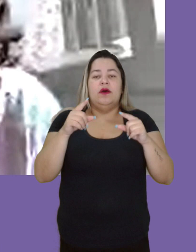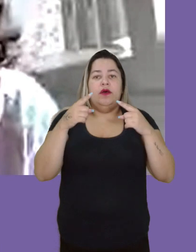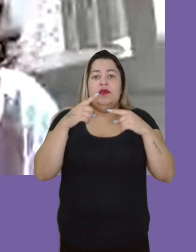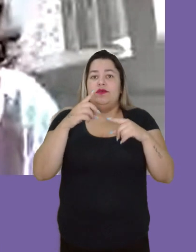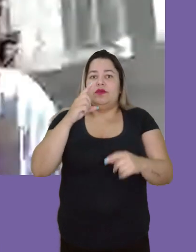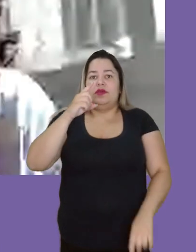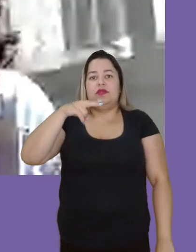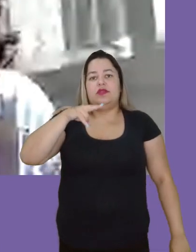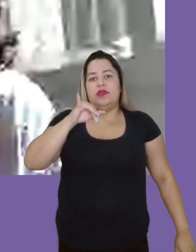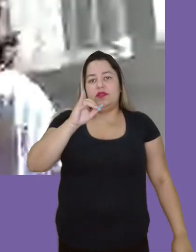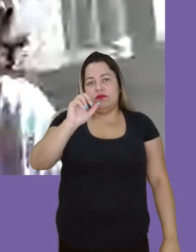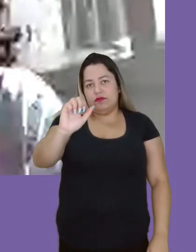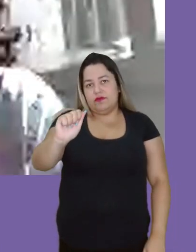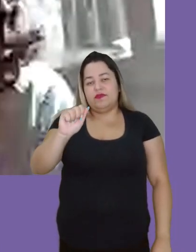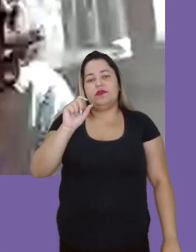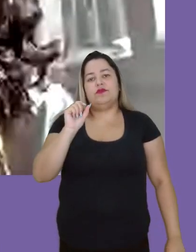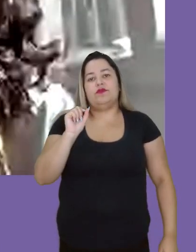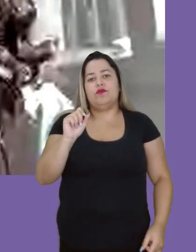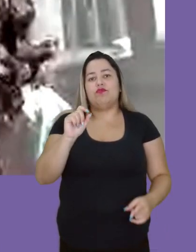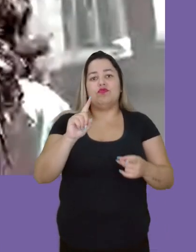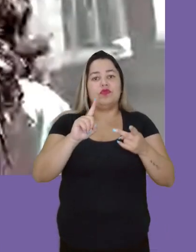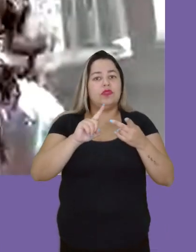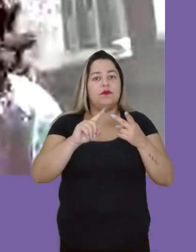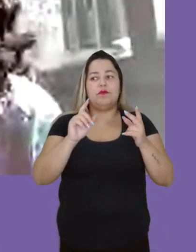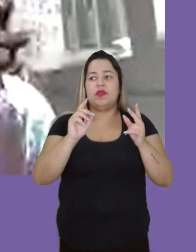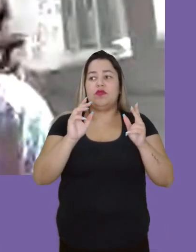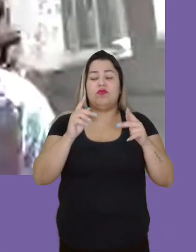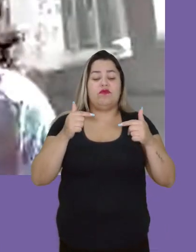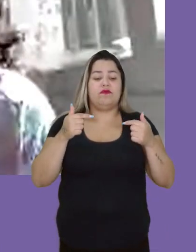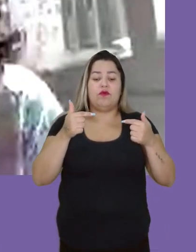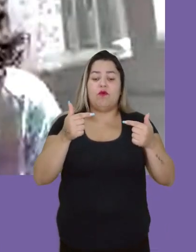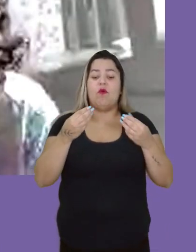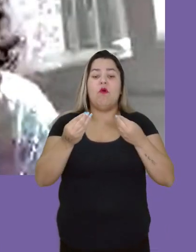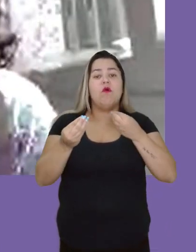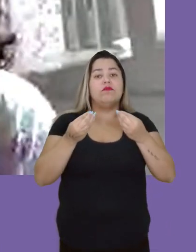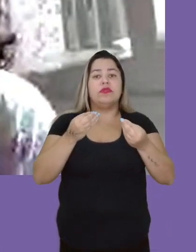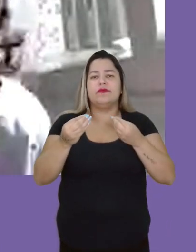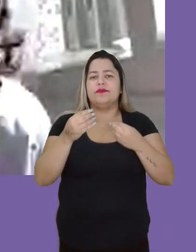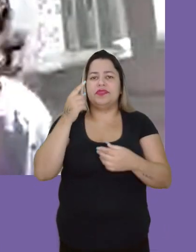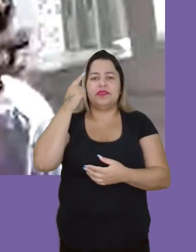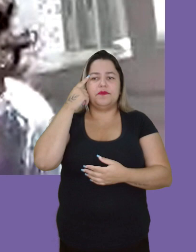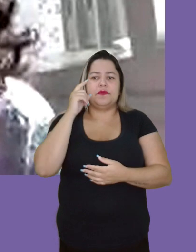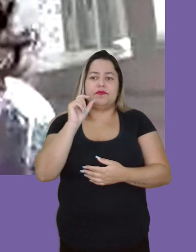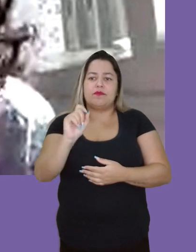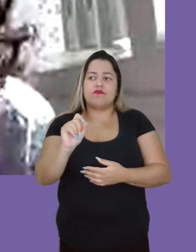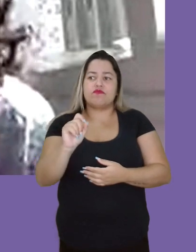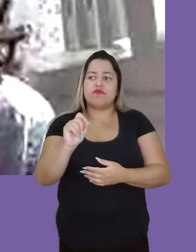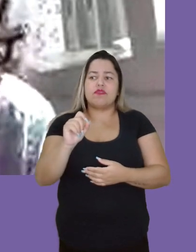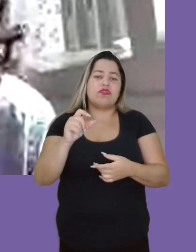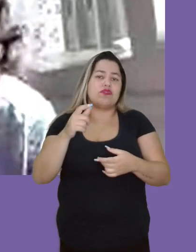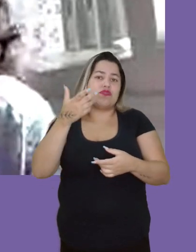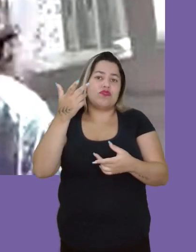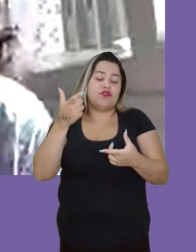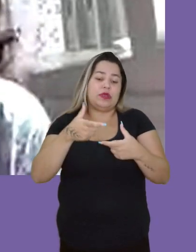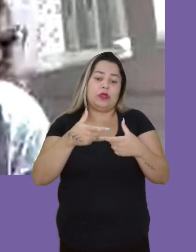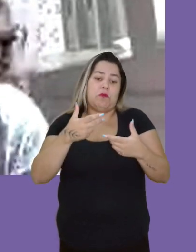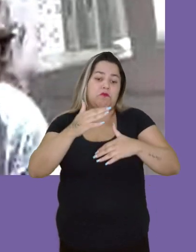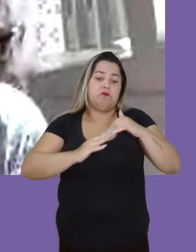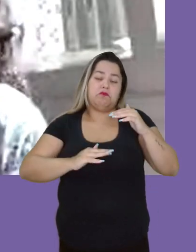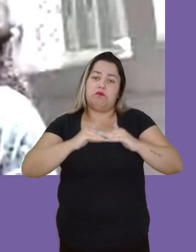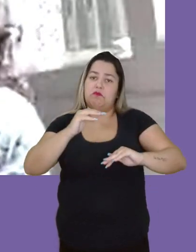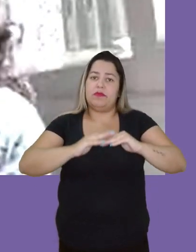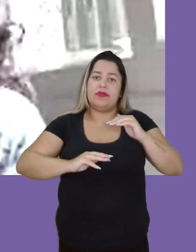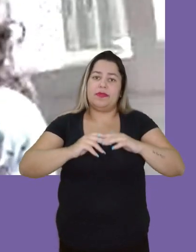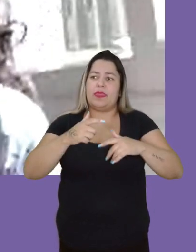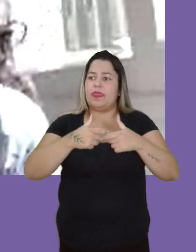quais a gente tem coletivos de enfrentar a violência, então pensar isso de maneira ampla, né, então